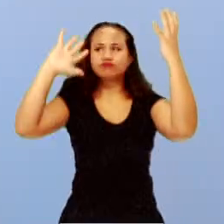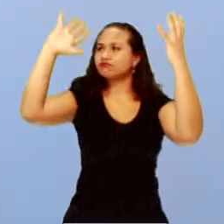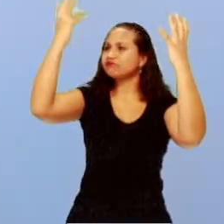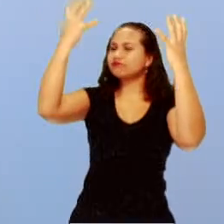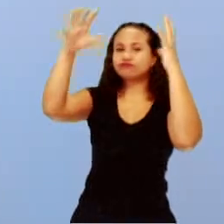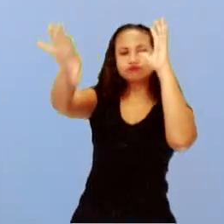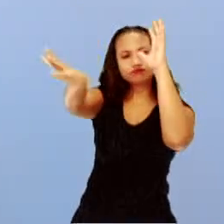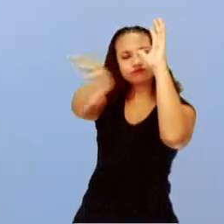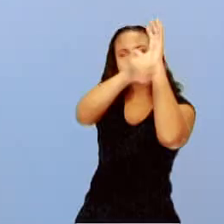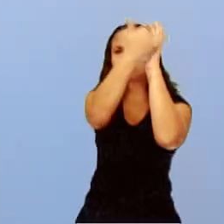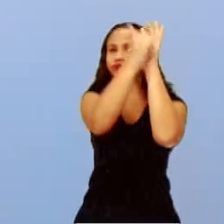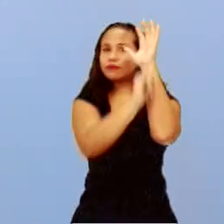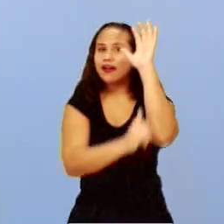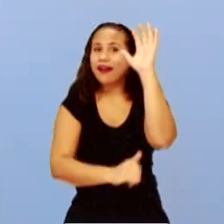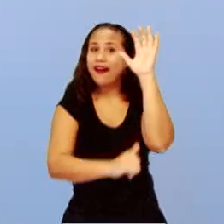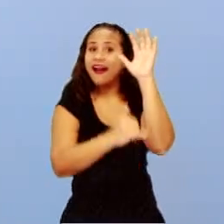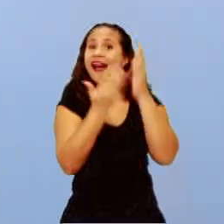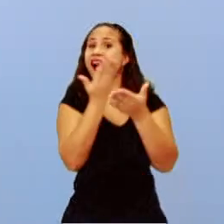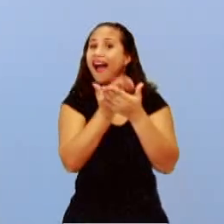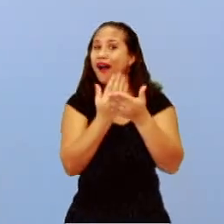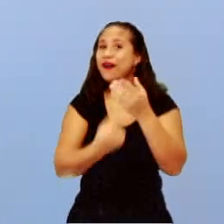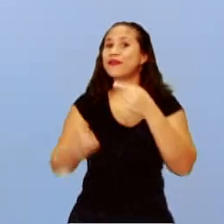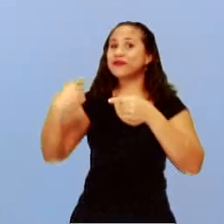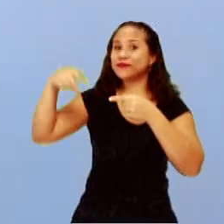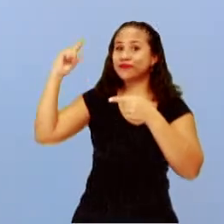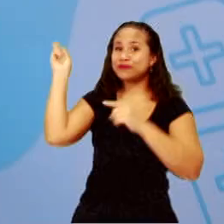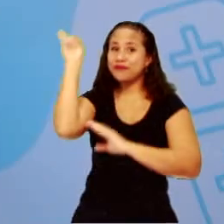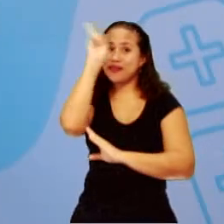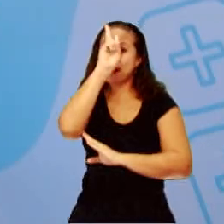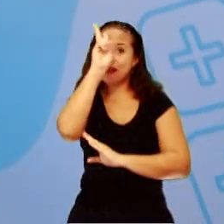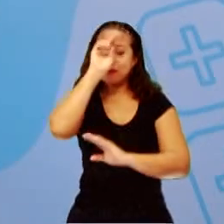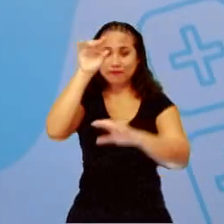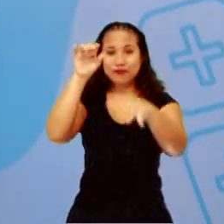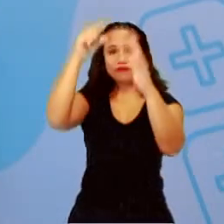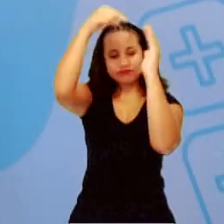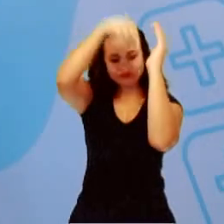obter energia? Falei na aula anterior, lembram? Através da